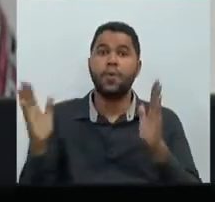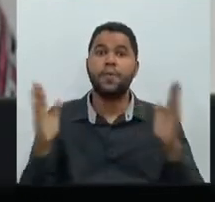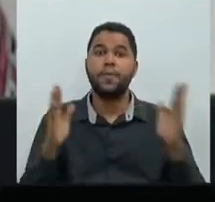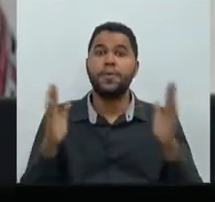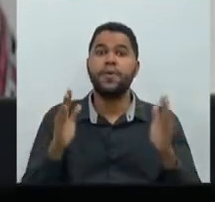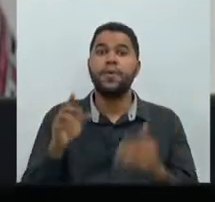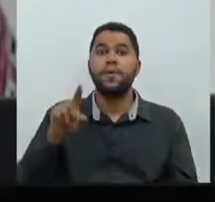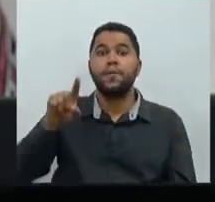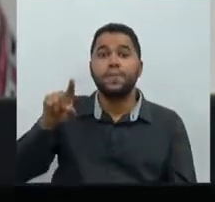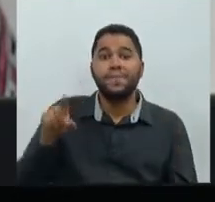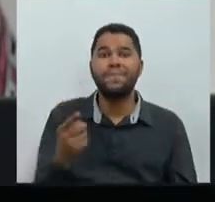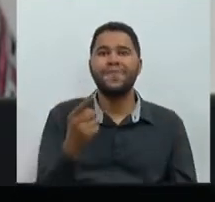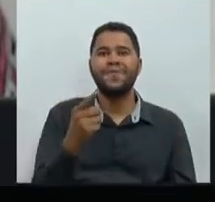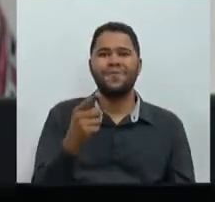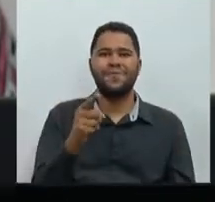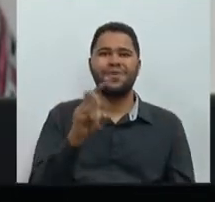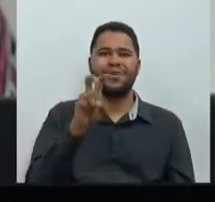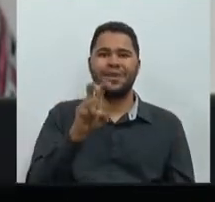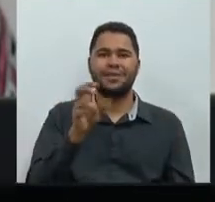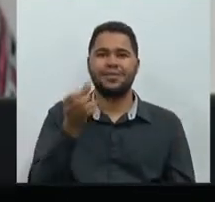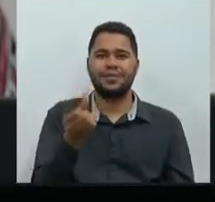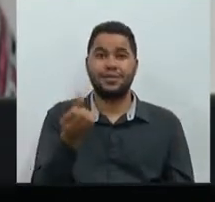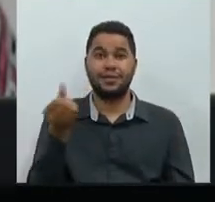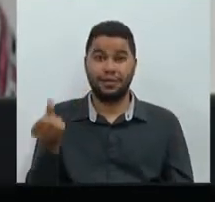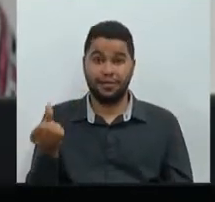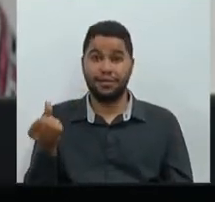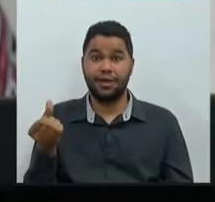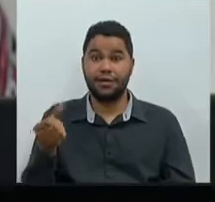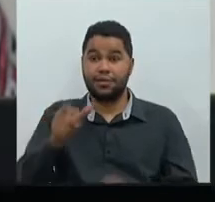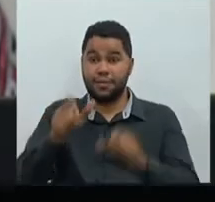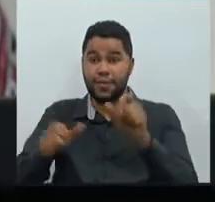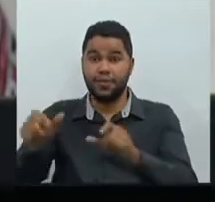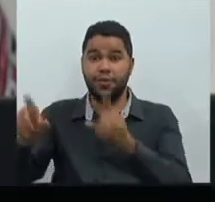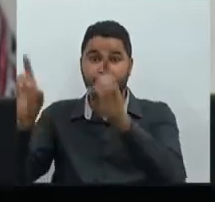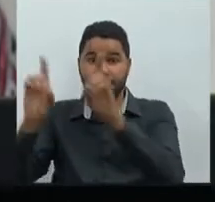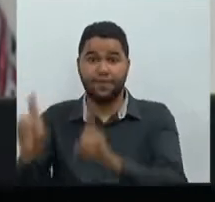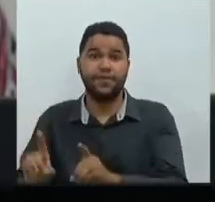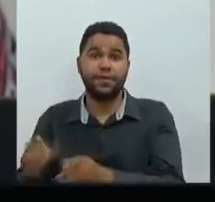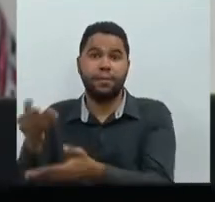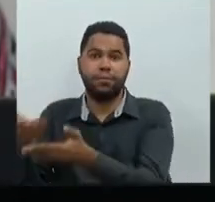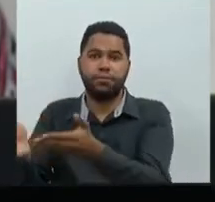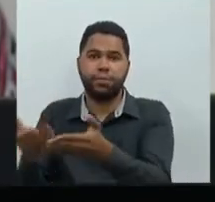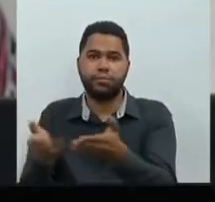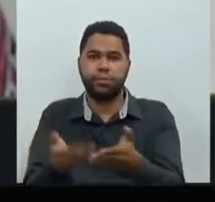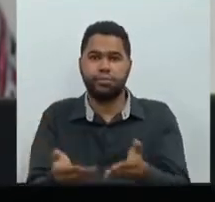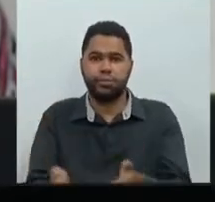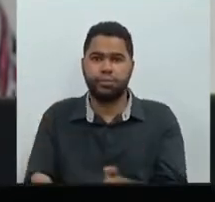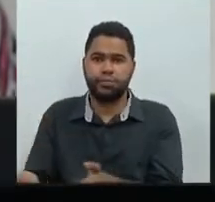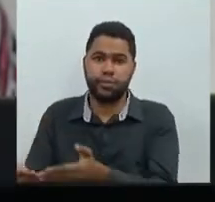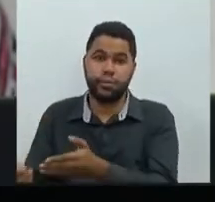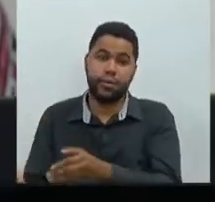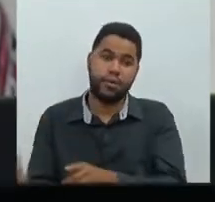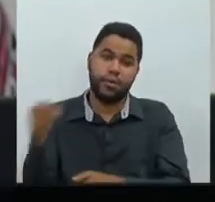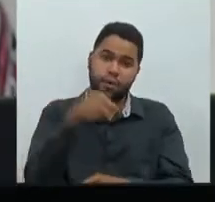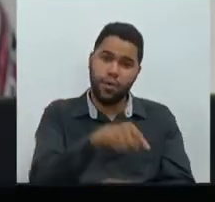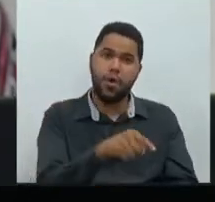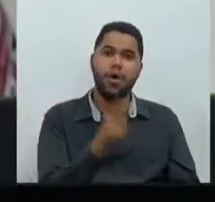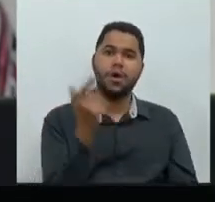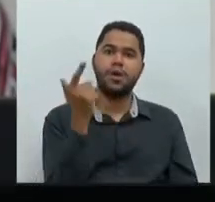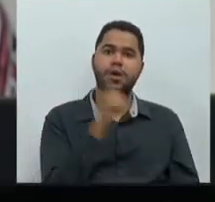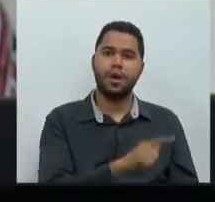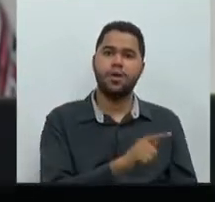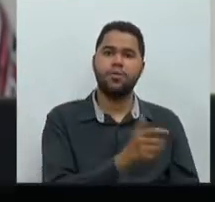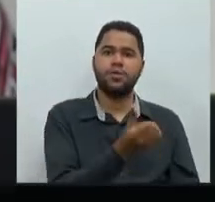de 1.566 vínculos de emprego para pessoas com deficiência no Estado, ao passo que houve ganho